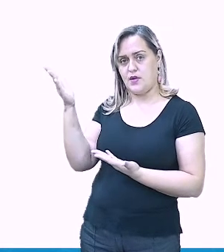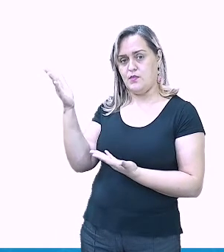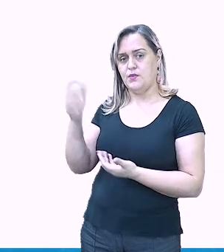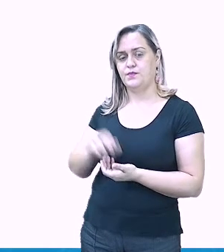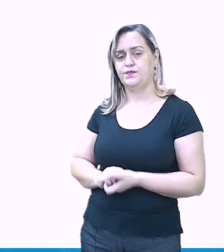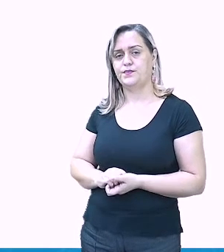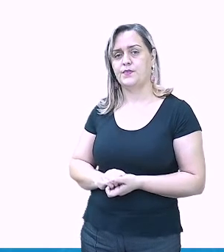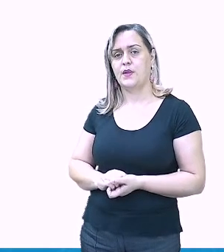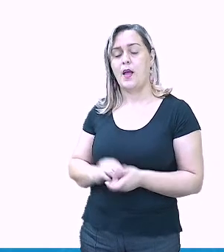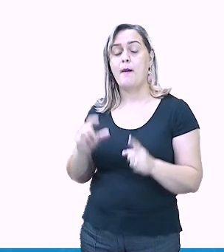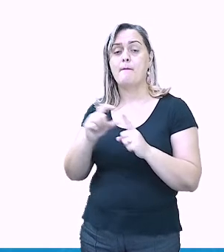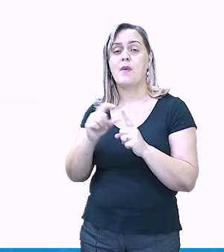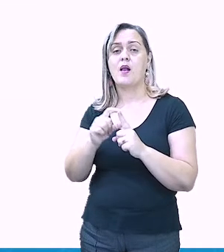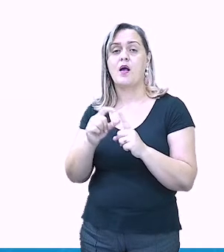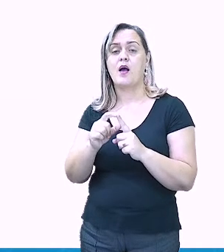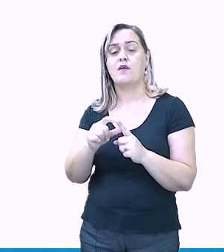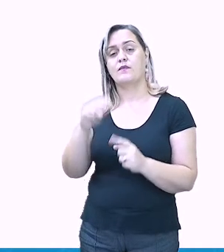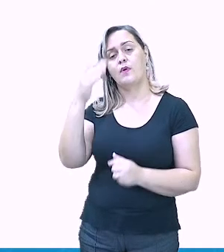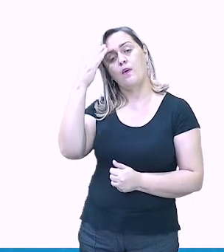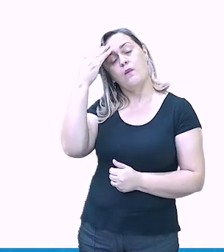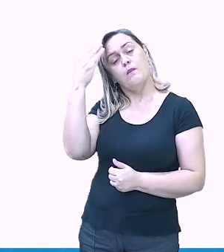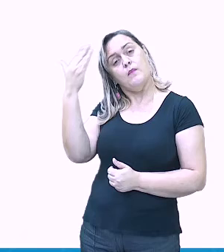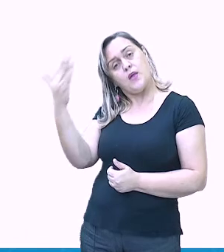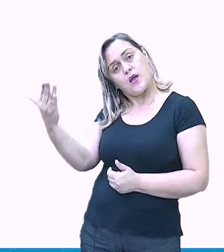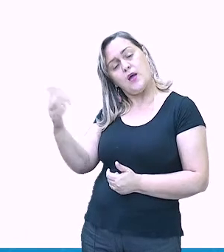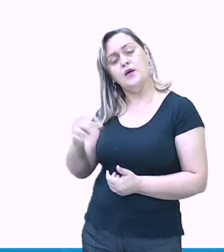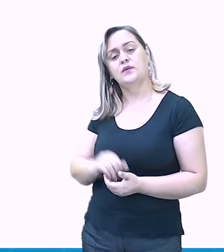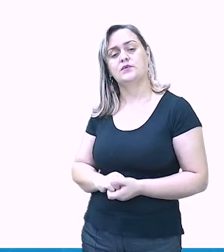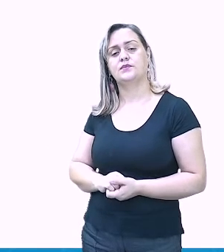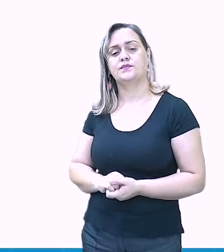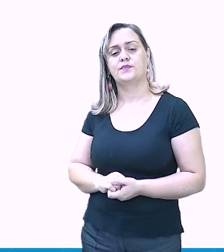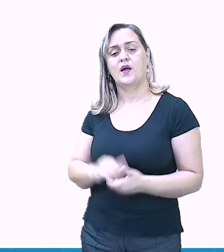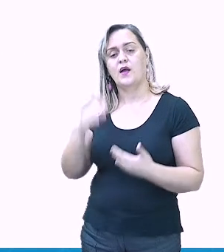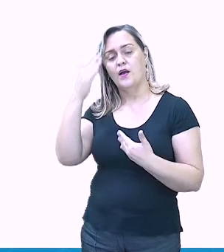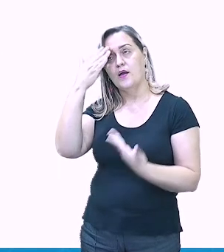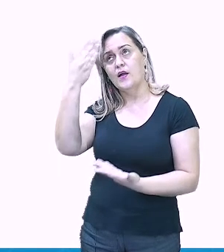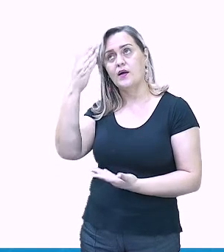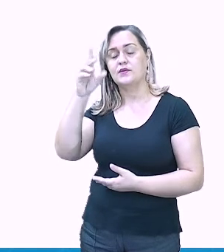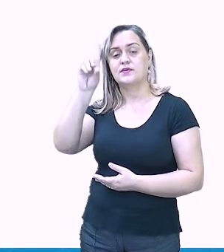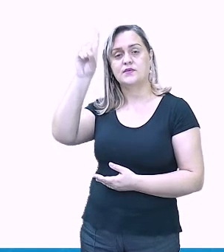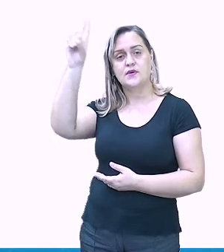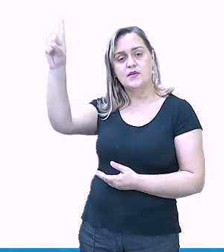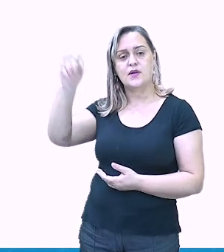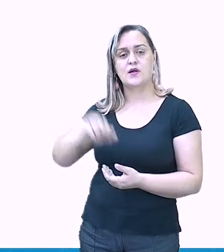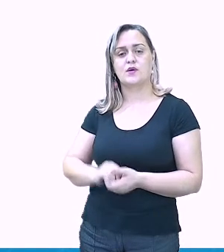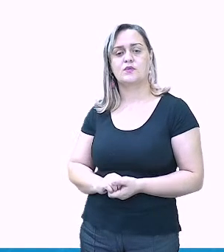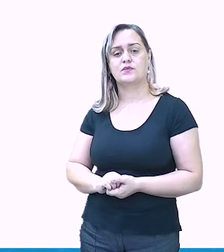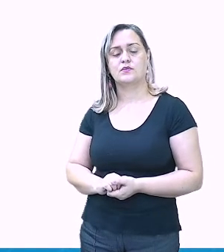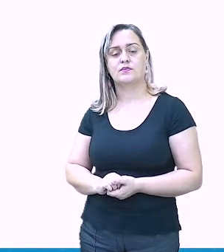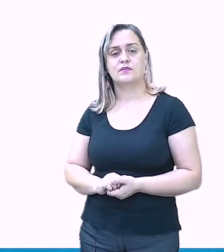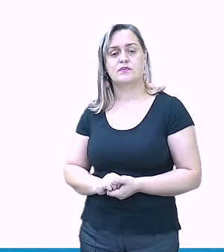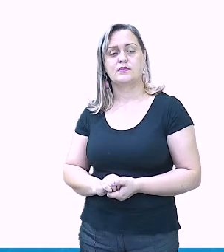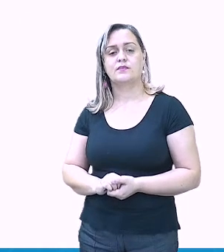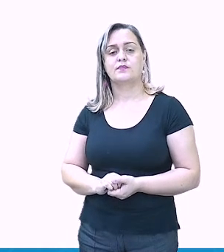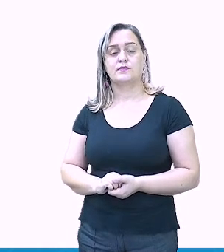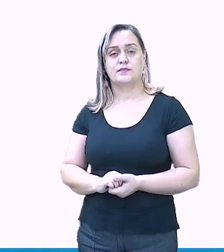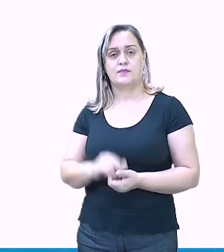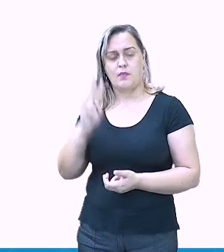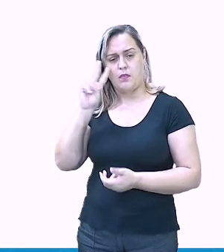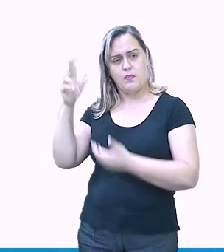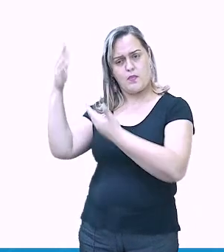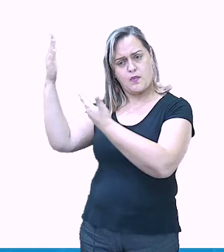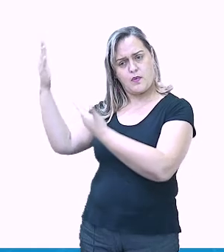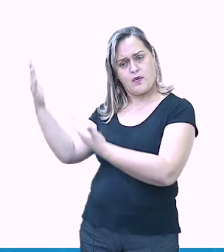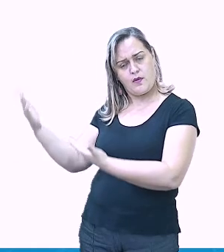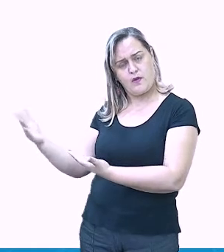palavra obrigado, agradecido, valeu a pena, graças a Deus. Bem, todas essas